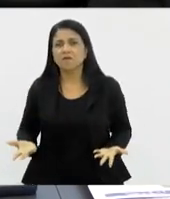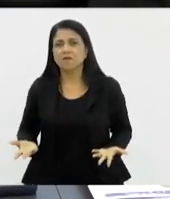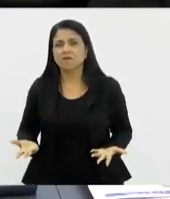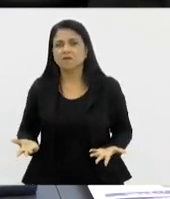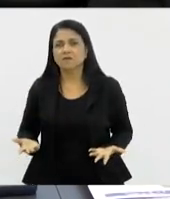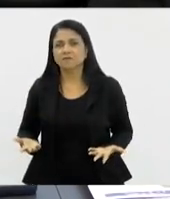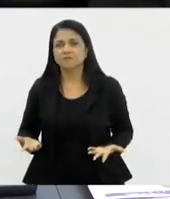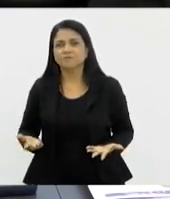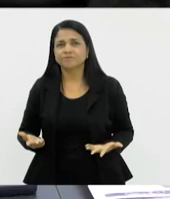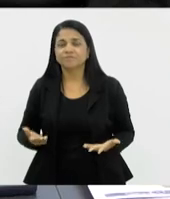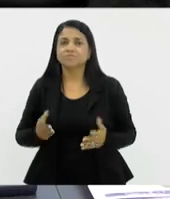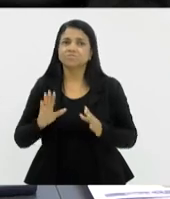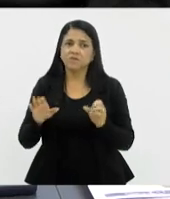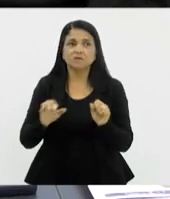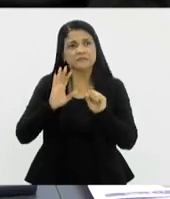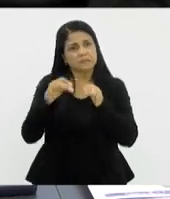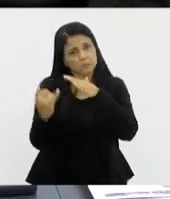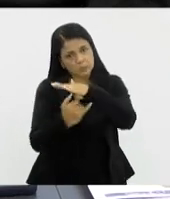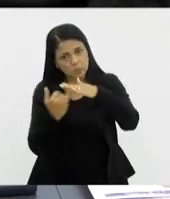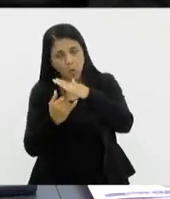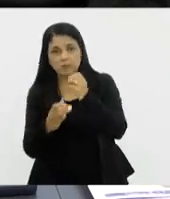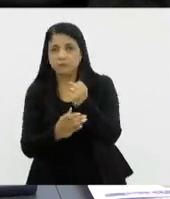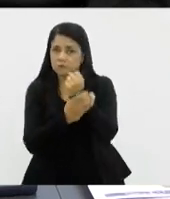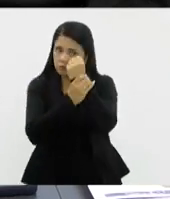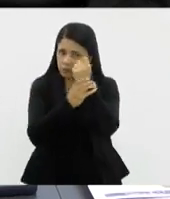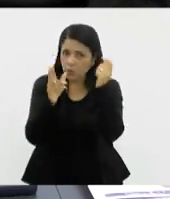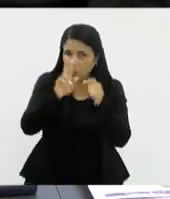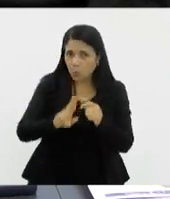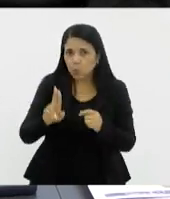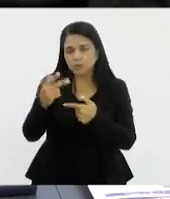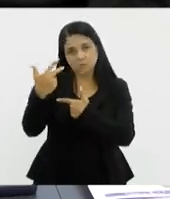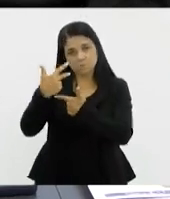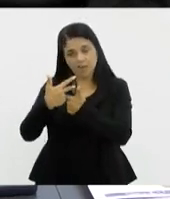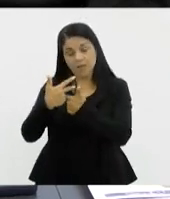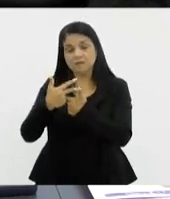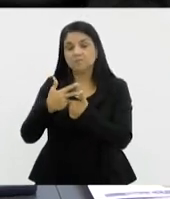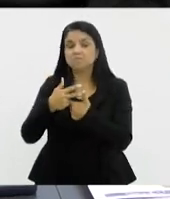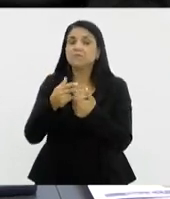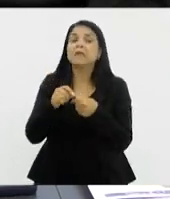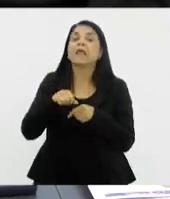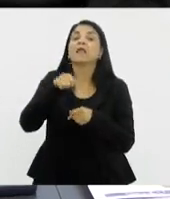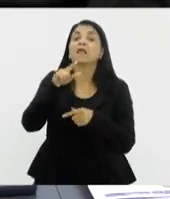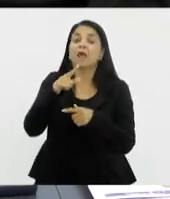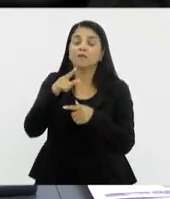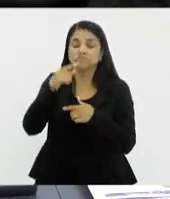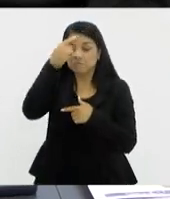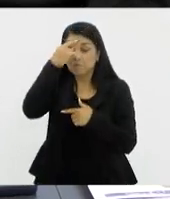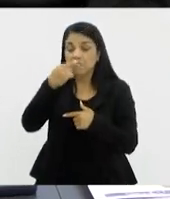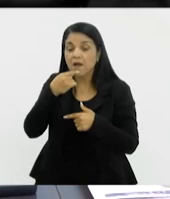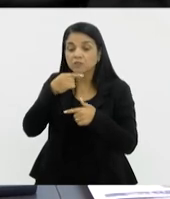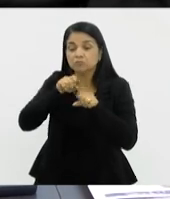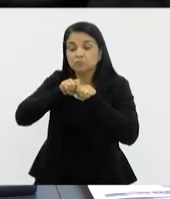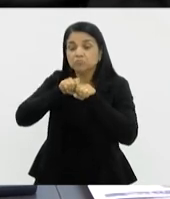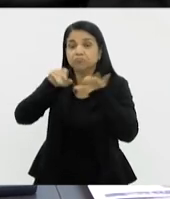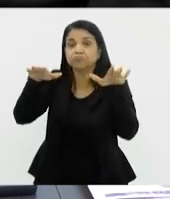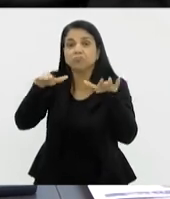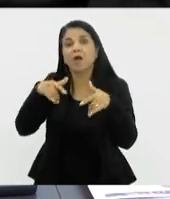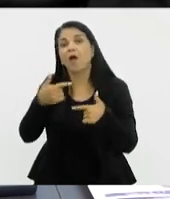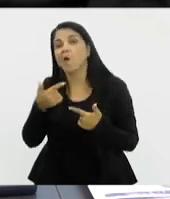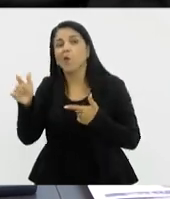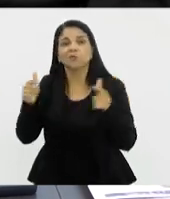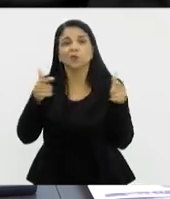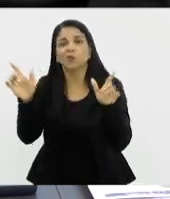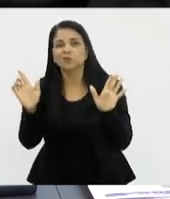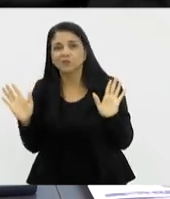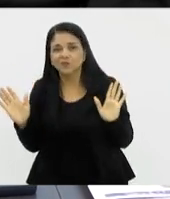órgãos de segurança que pode usar, quem diz que tais imagens depois não podem ser disponibilizadas a terceiros?